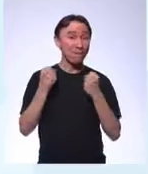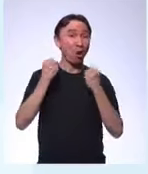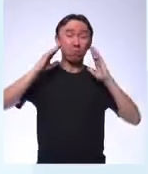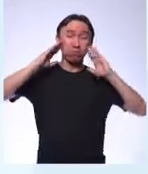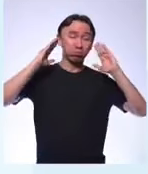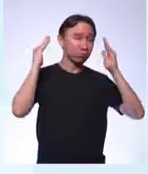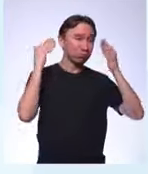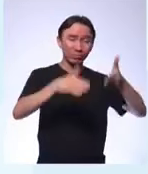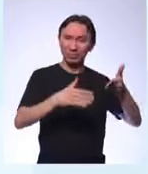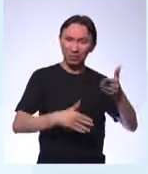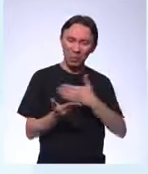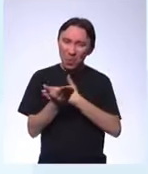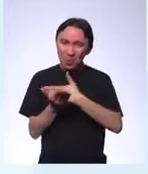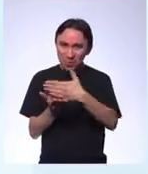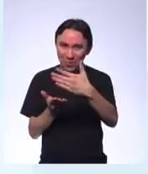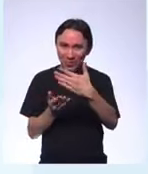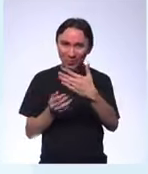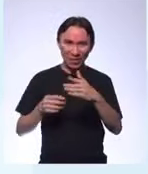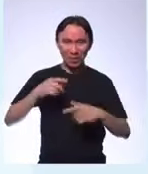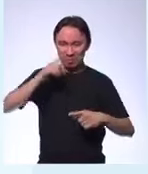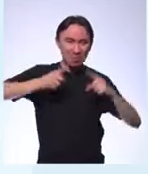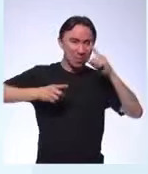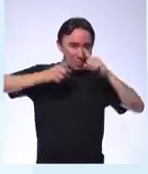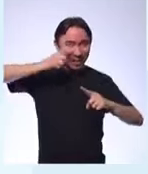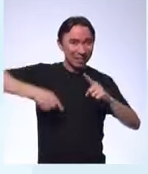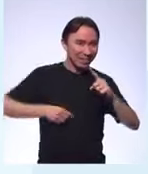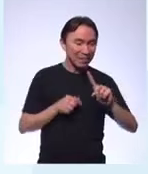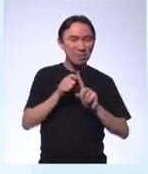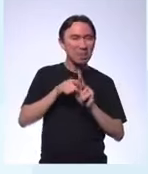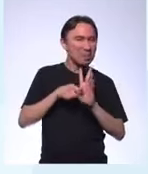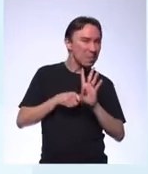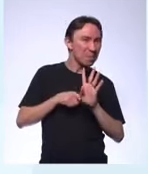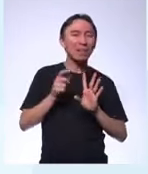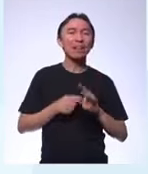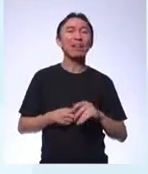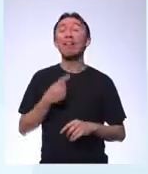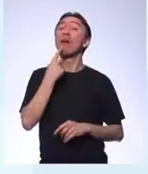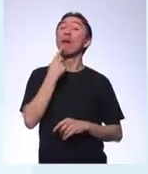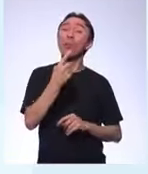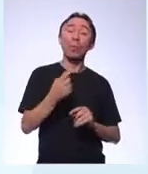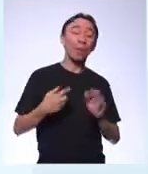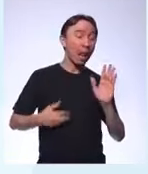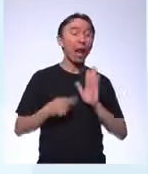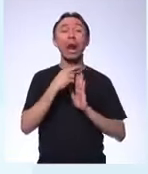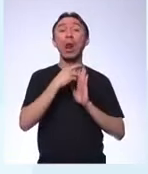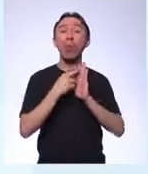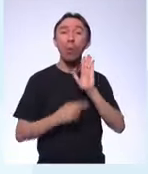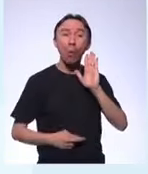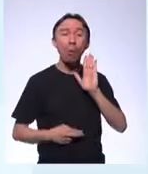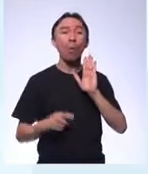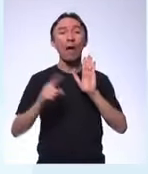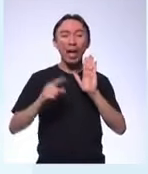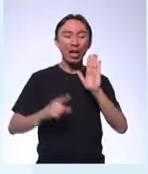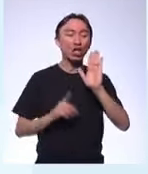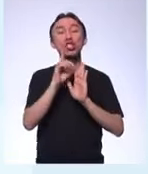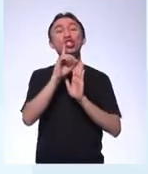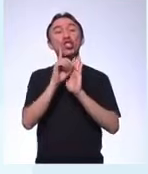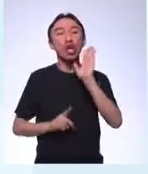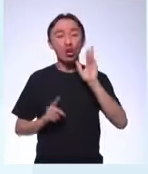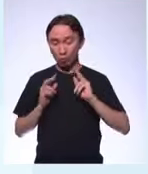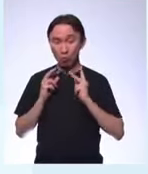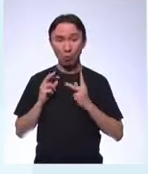primeiros meses de governo, onde ele faz um relatório, ele lê um relatório sobre direitos humanos.